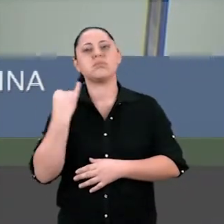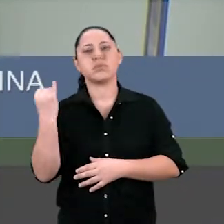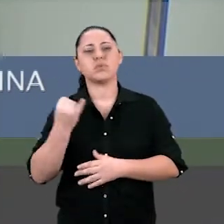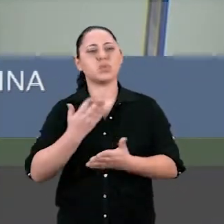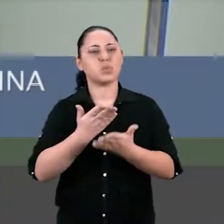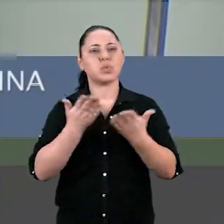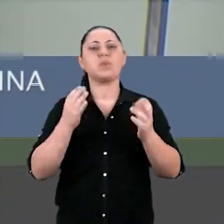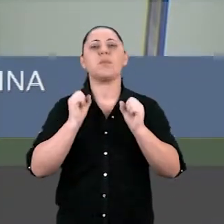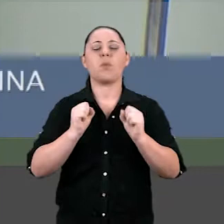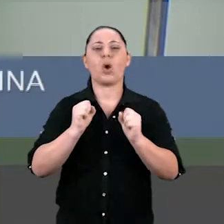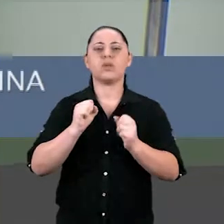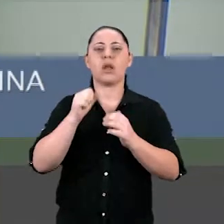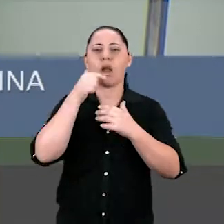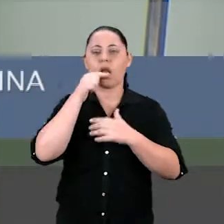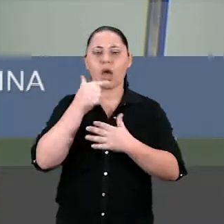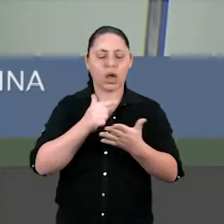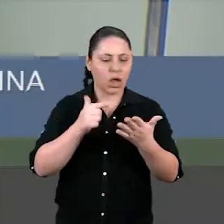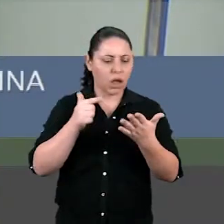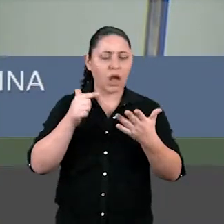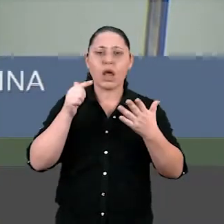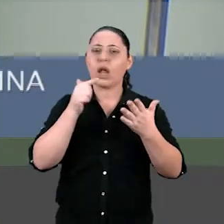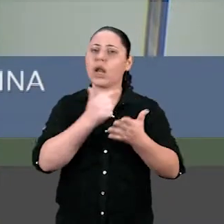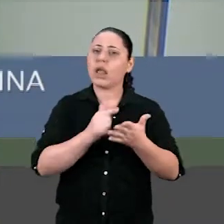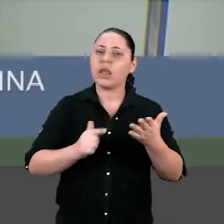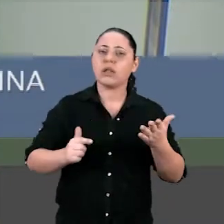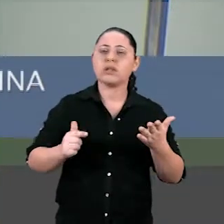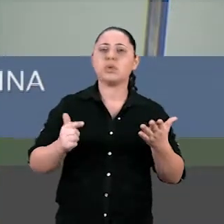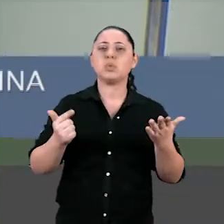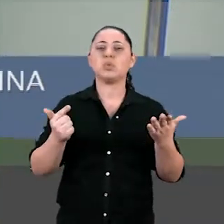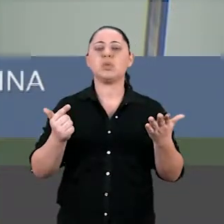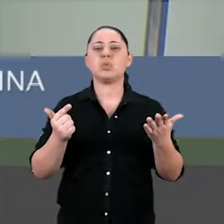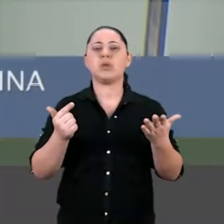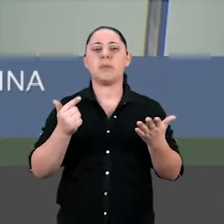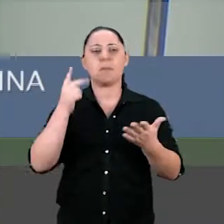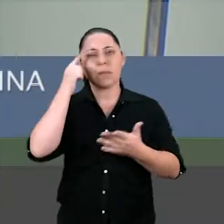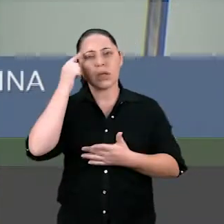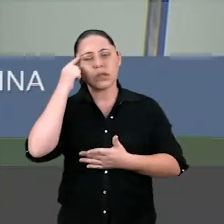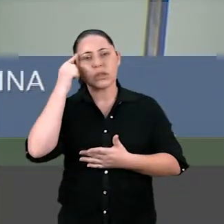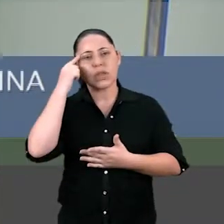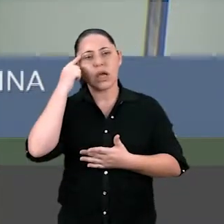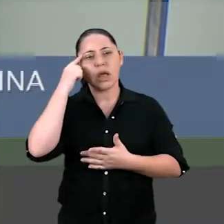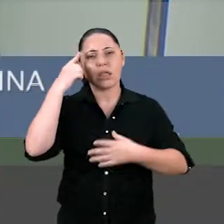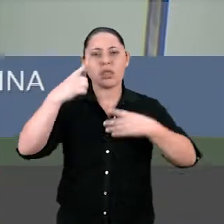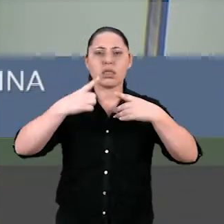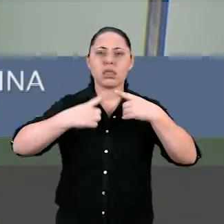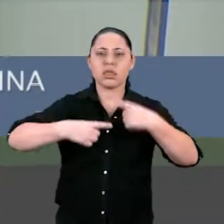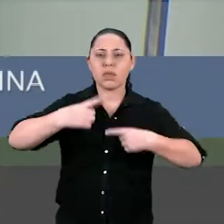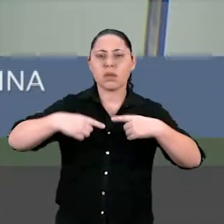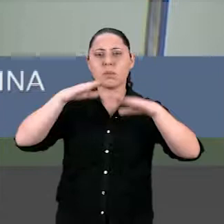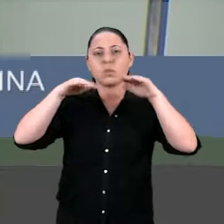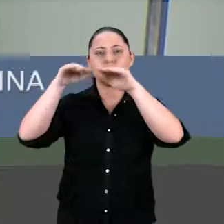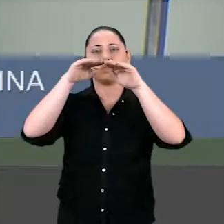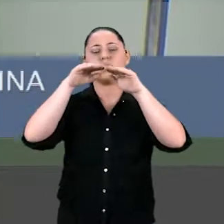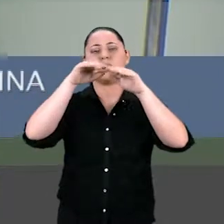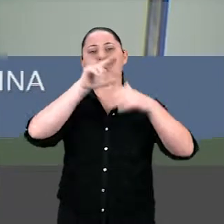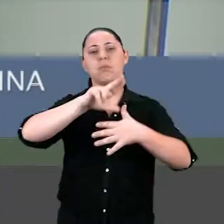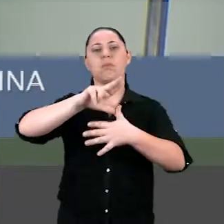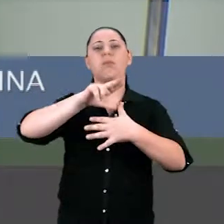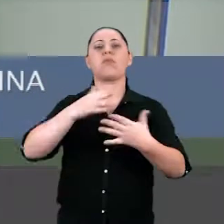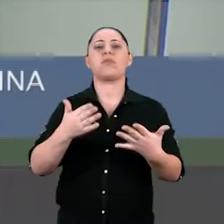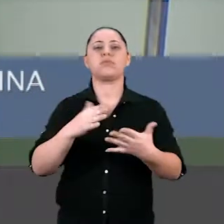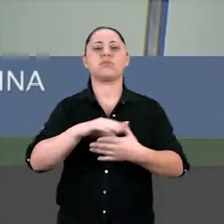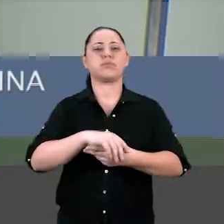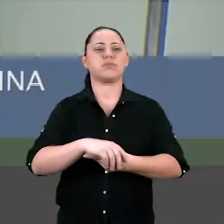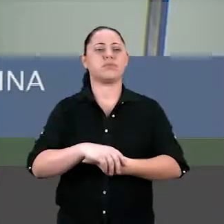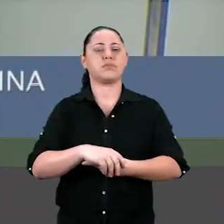possamos, através da literatura, professor Carlos, pensar as dimensões da democracia latino-americana. E eu desejo falar nesses 15 minutos sobre 3